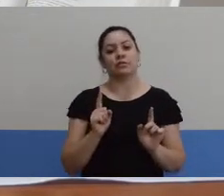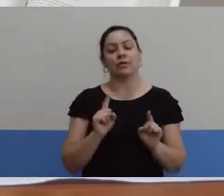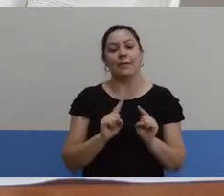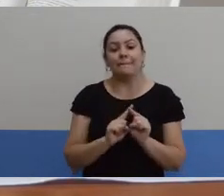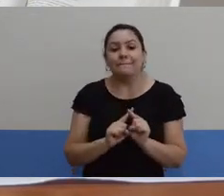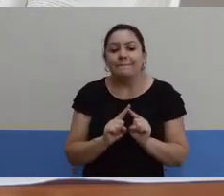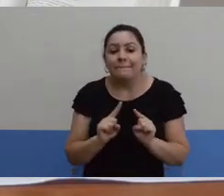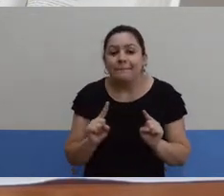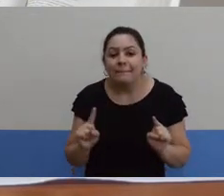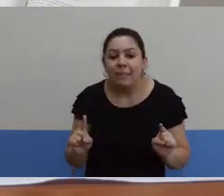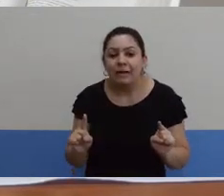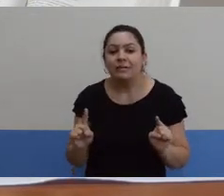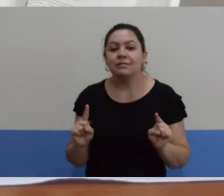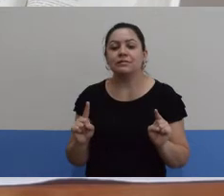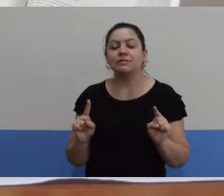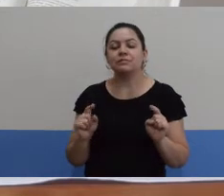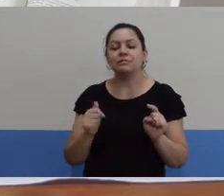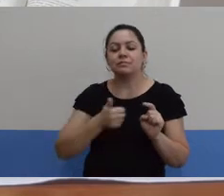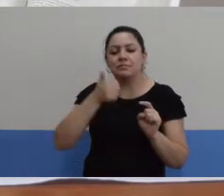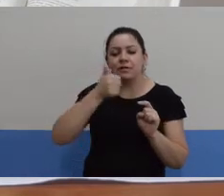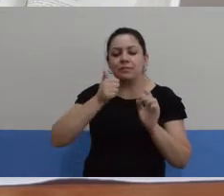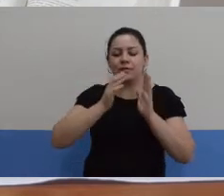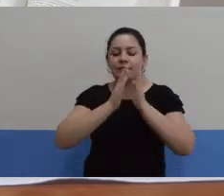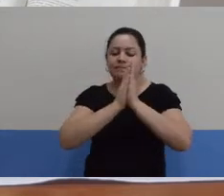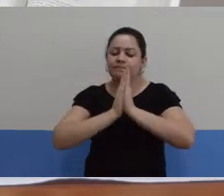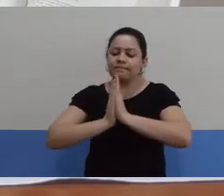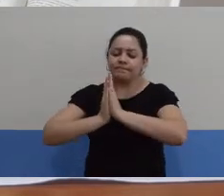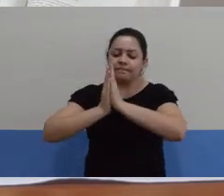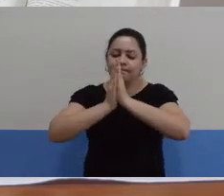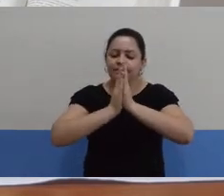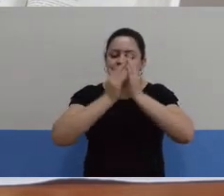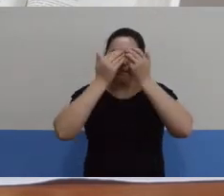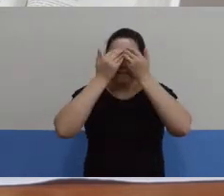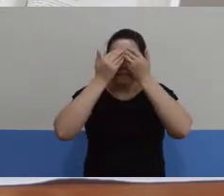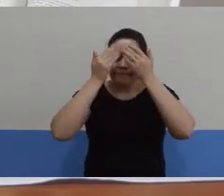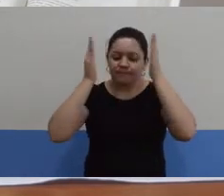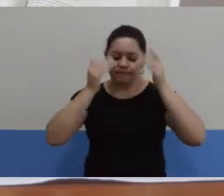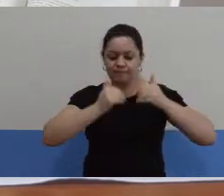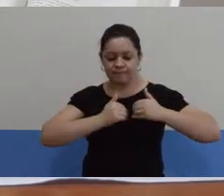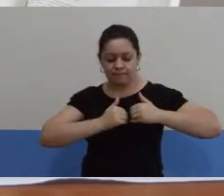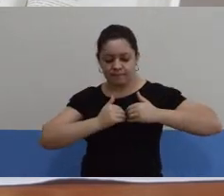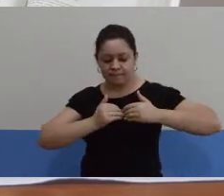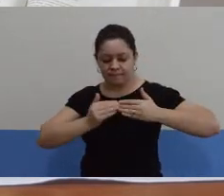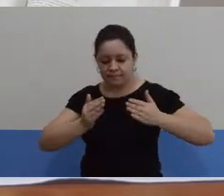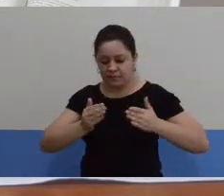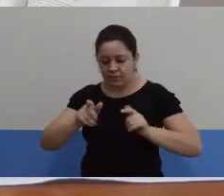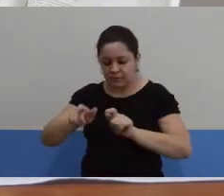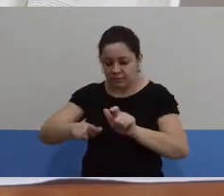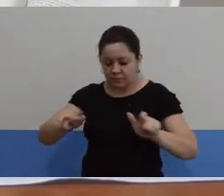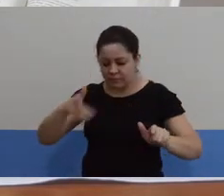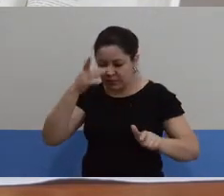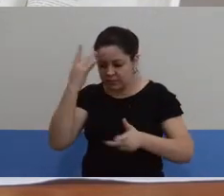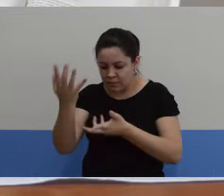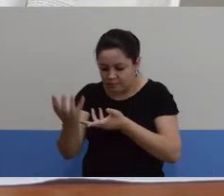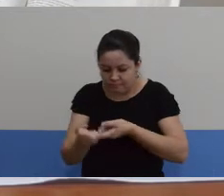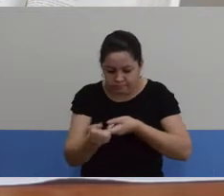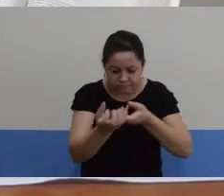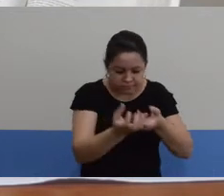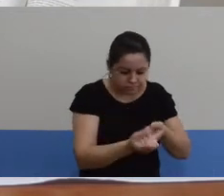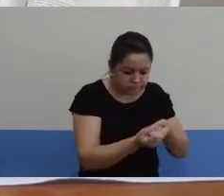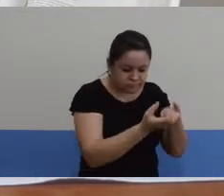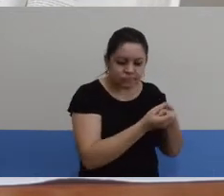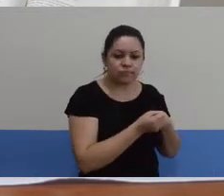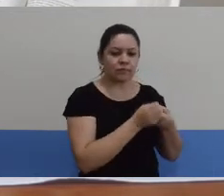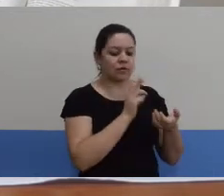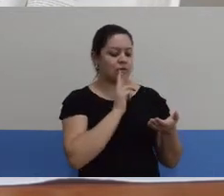penso, depois também de uma abertura maior de escutar tantas outras pessoas. Responda com